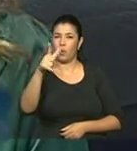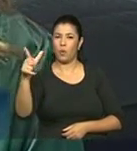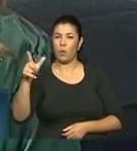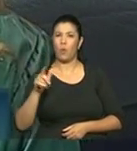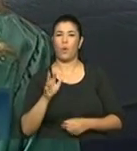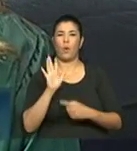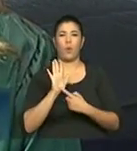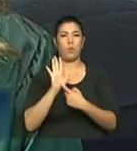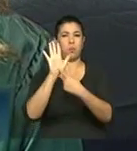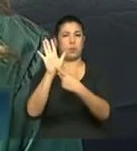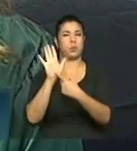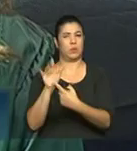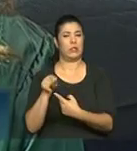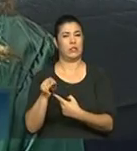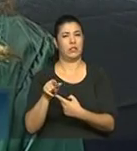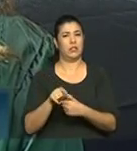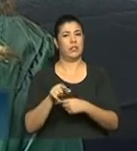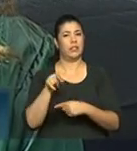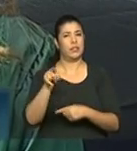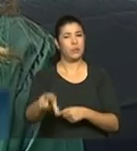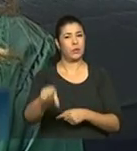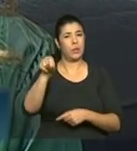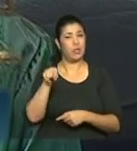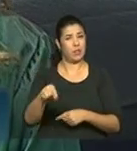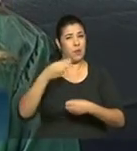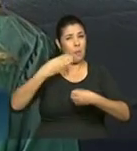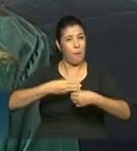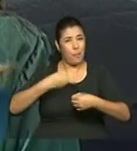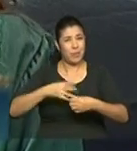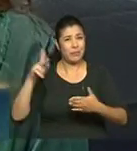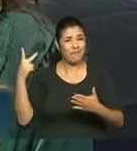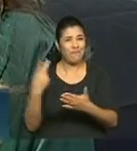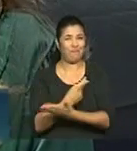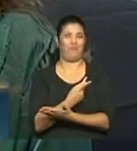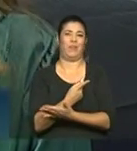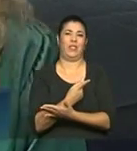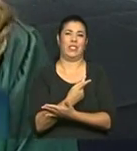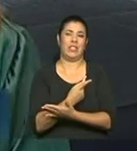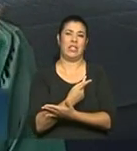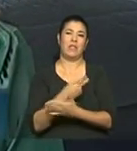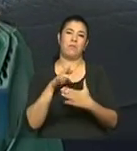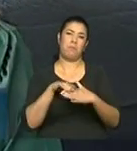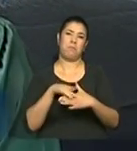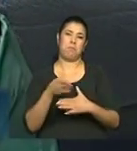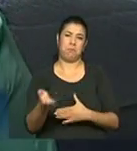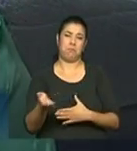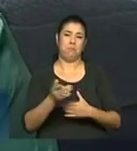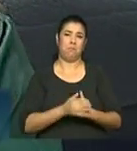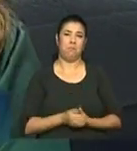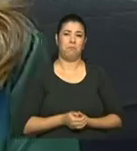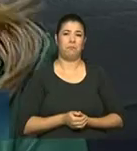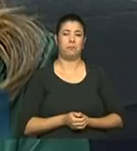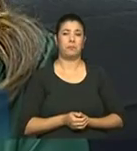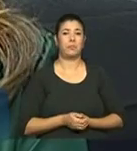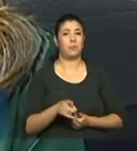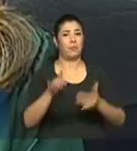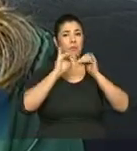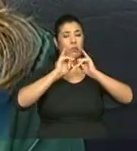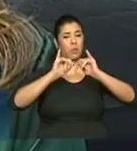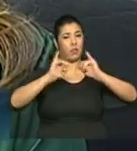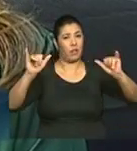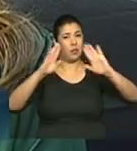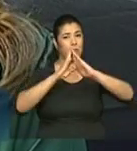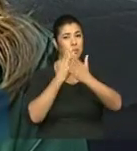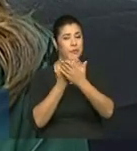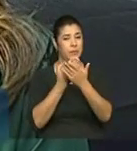né, que tornassem aquele município, vamos dizer, mais vulnerável à ocorrência de casos. E essa campanha ela foi